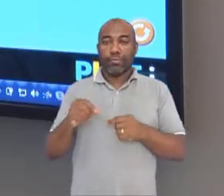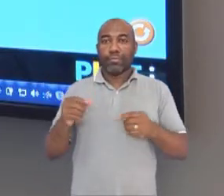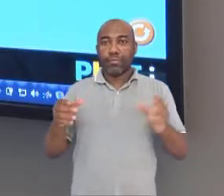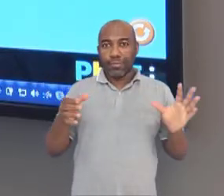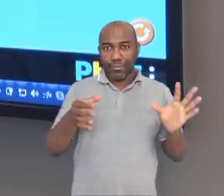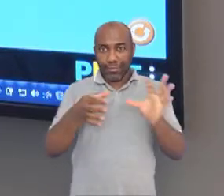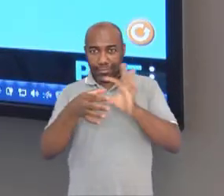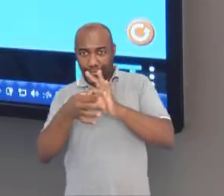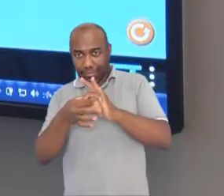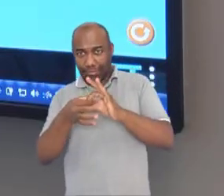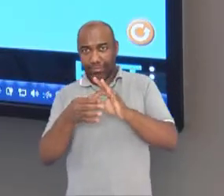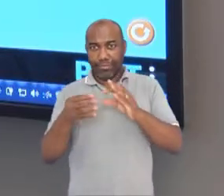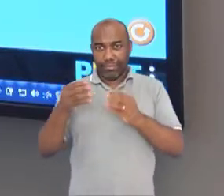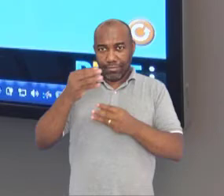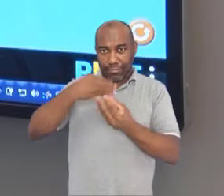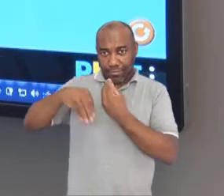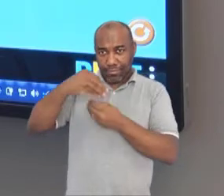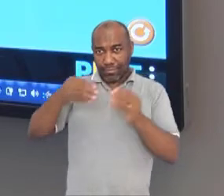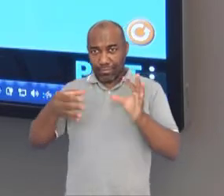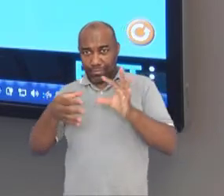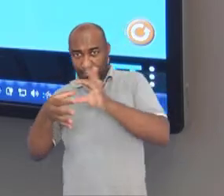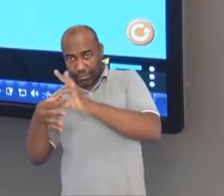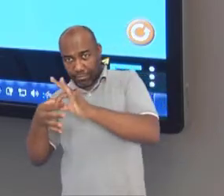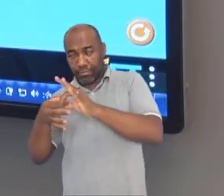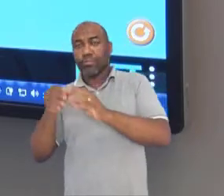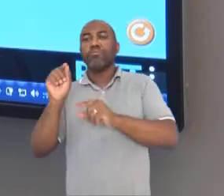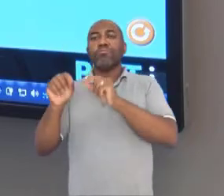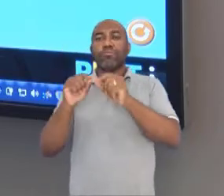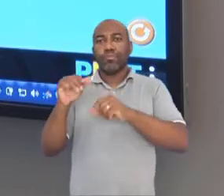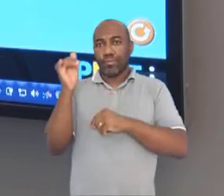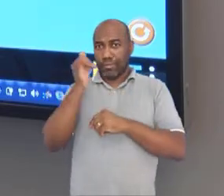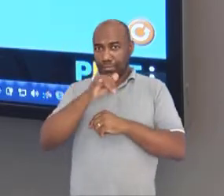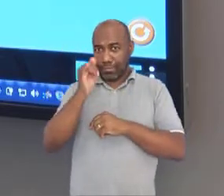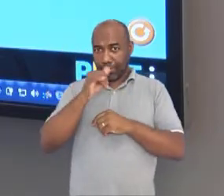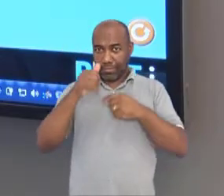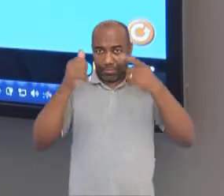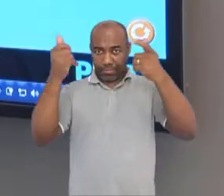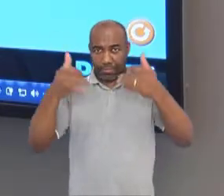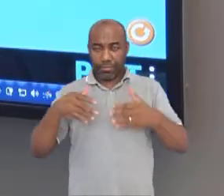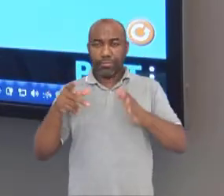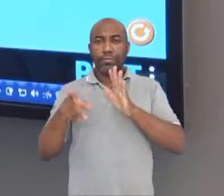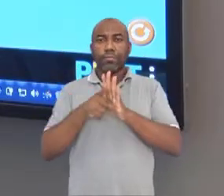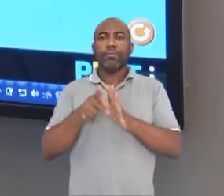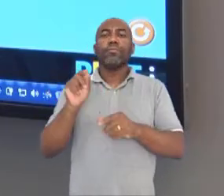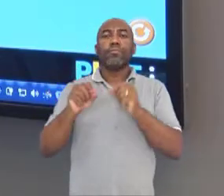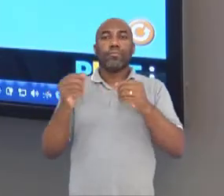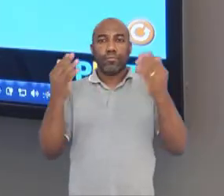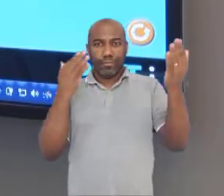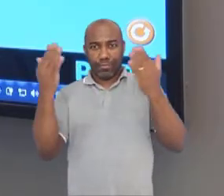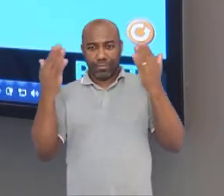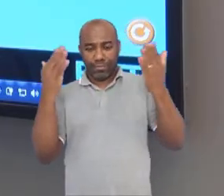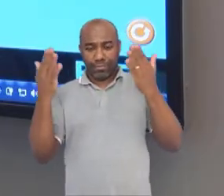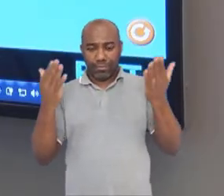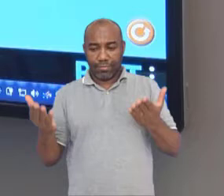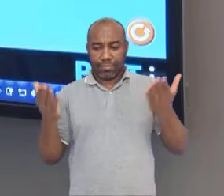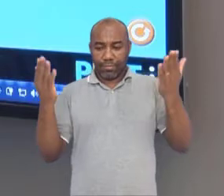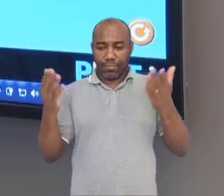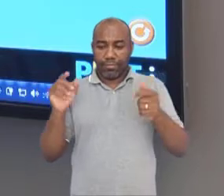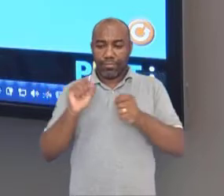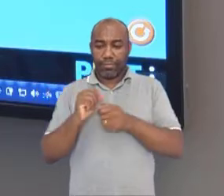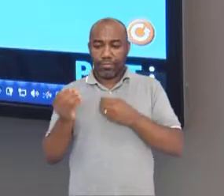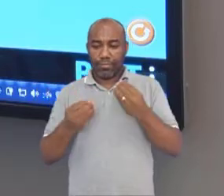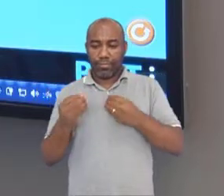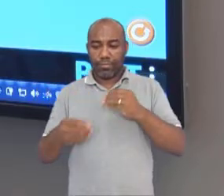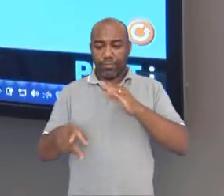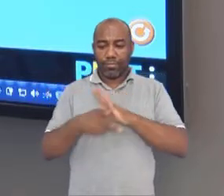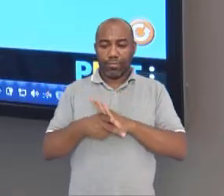em paralelo e aí eu quero que vocês façam uma comparação como é a intensidade de corrente elétrica no